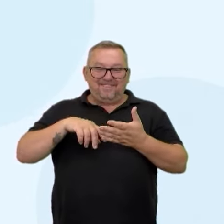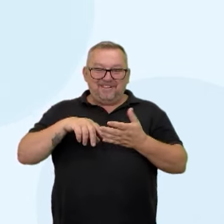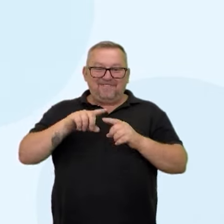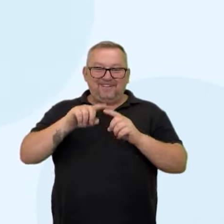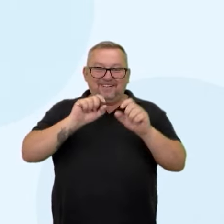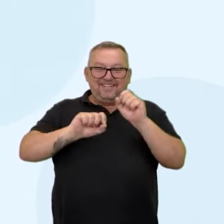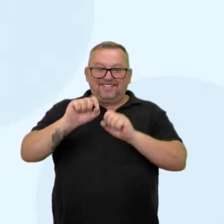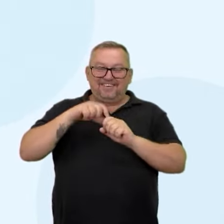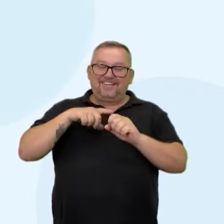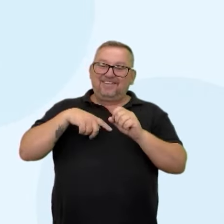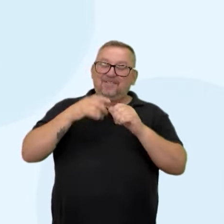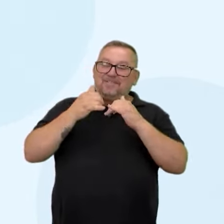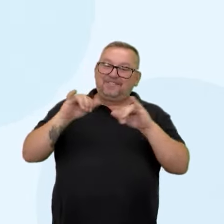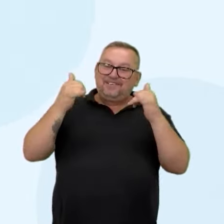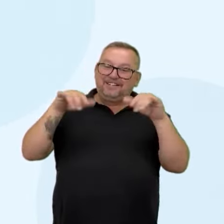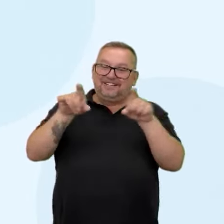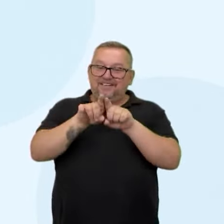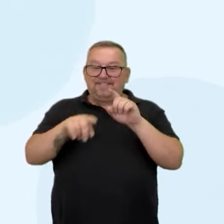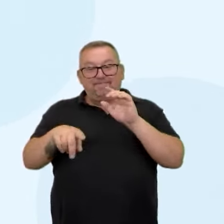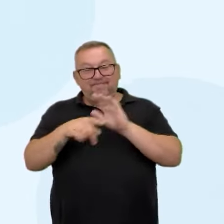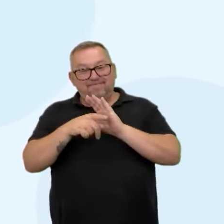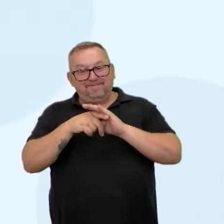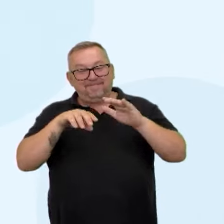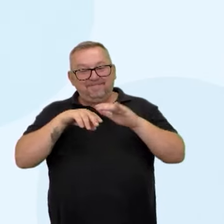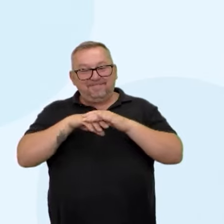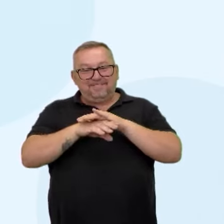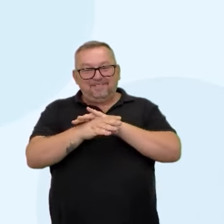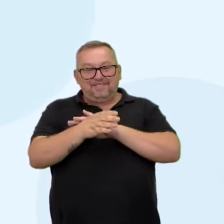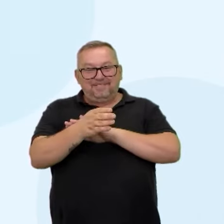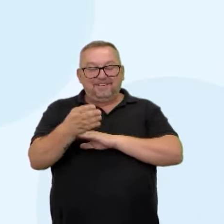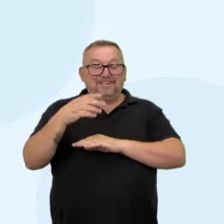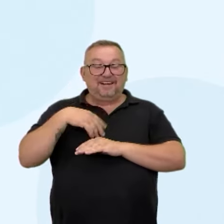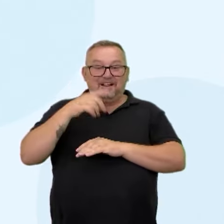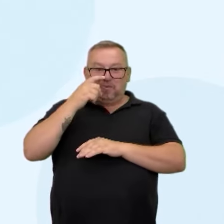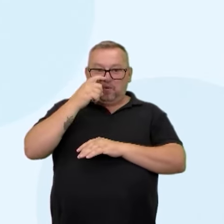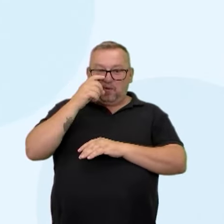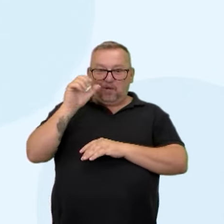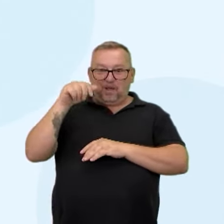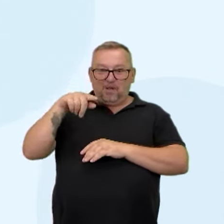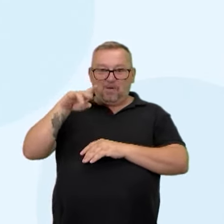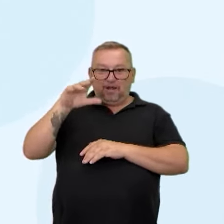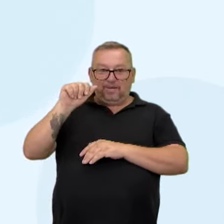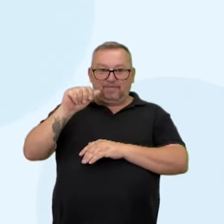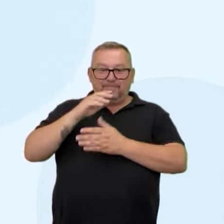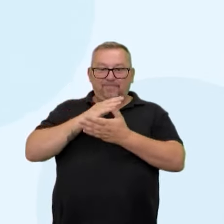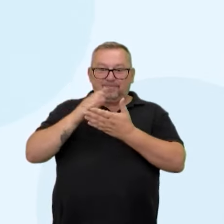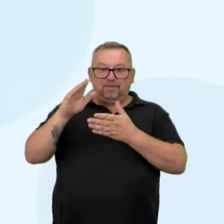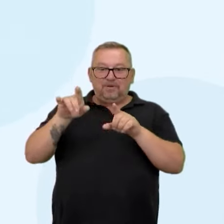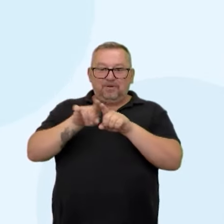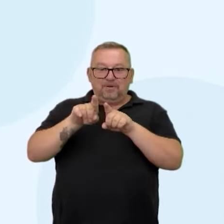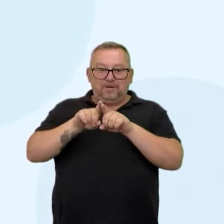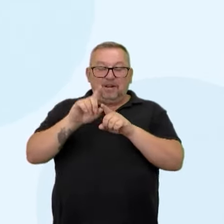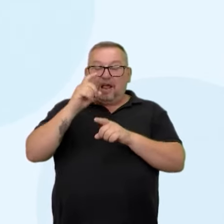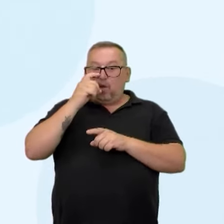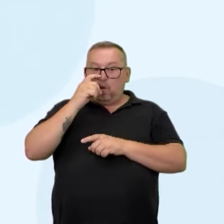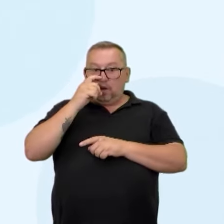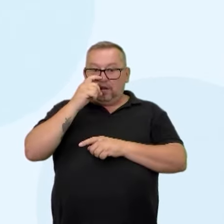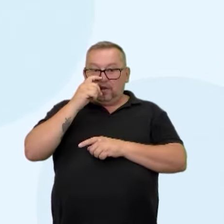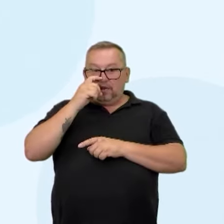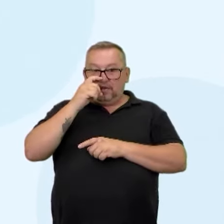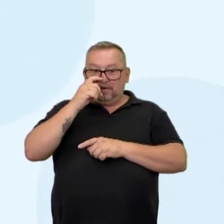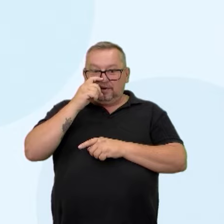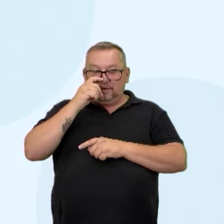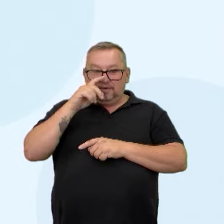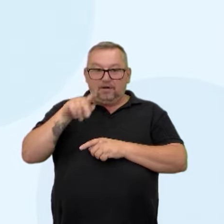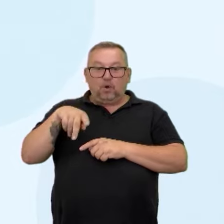de música eletrônica com os ritmos tradicionais, né, angolanos. Surgiu em Luanda, né, capital da Angola. O kuduro